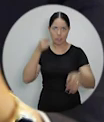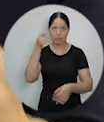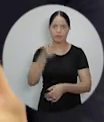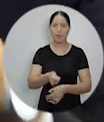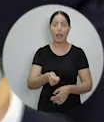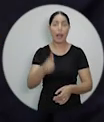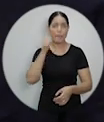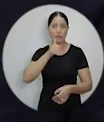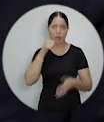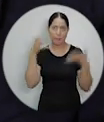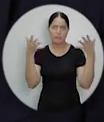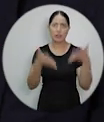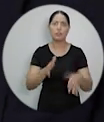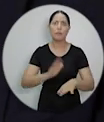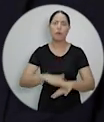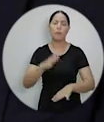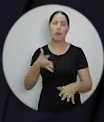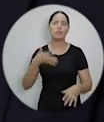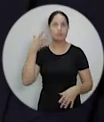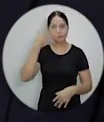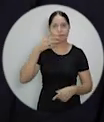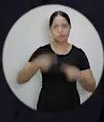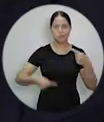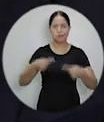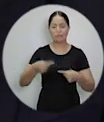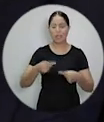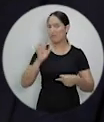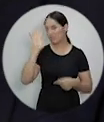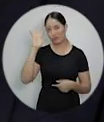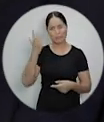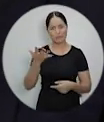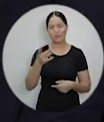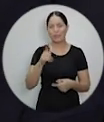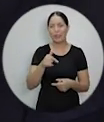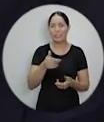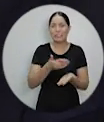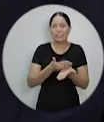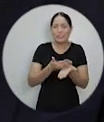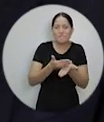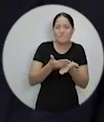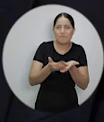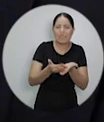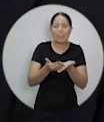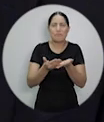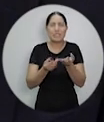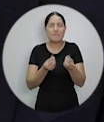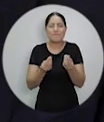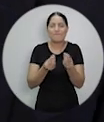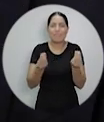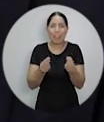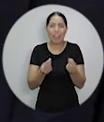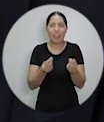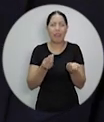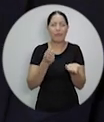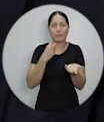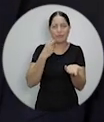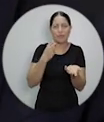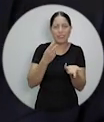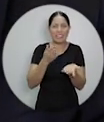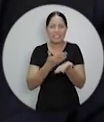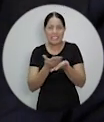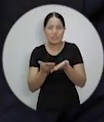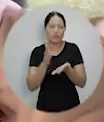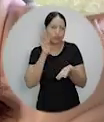maior da participação feminina na política, mas não resolveu. É muito tímido isso ainda é muito incipiente, é o começo de um